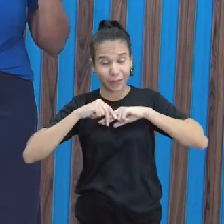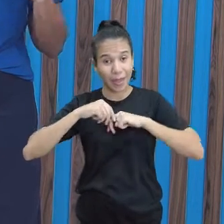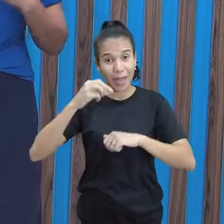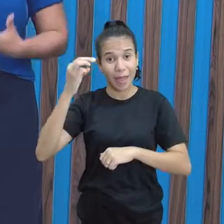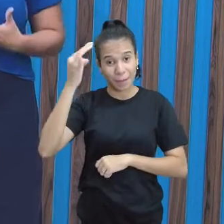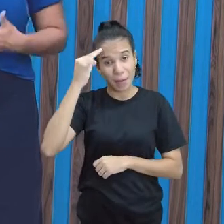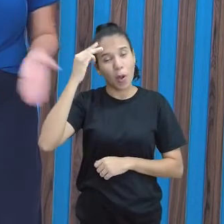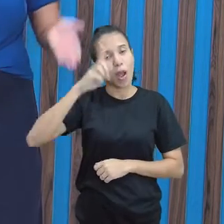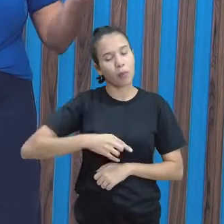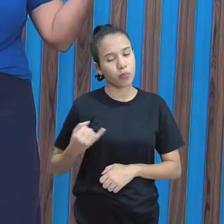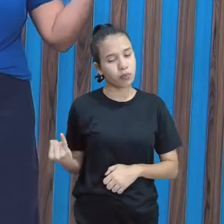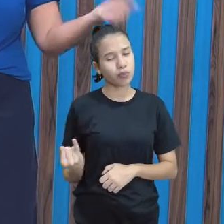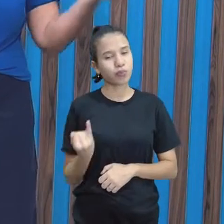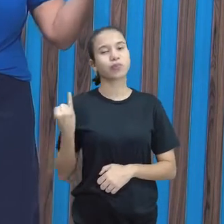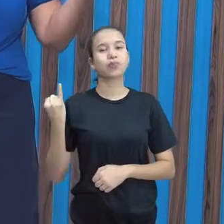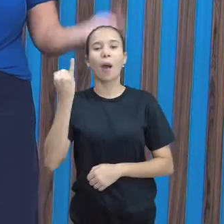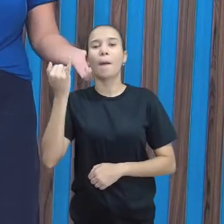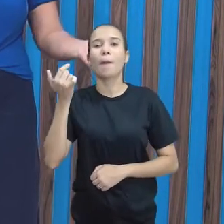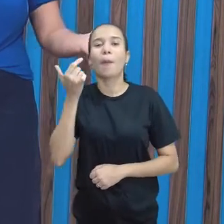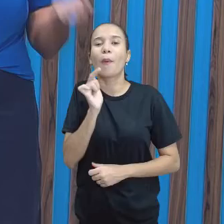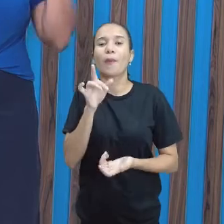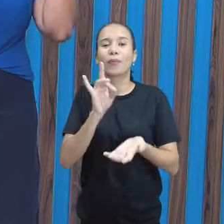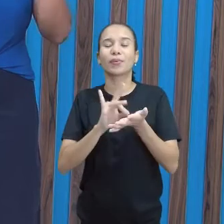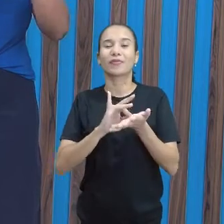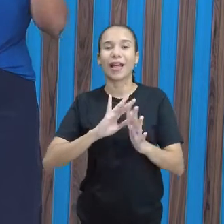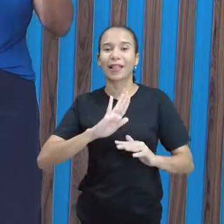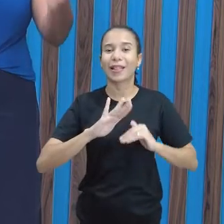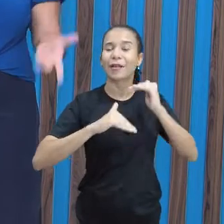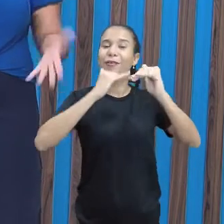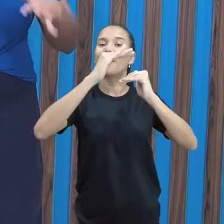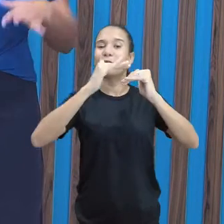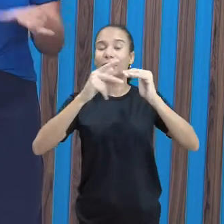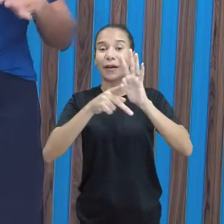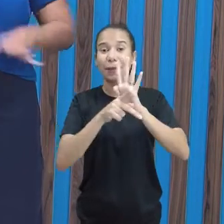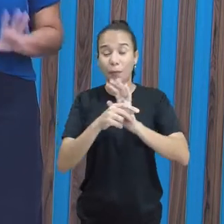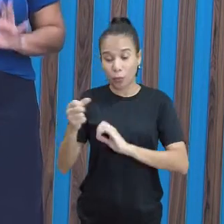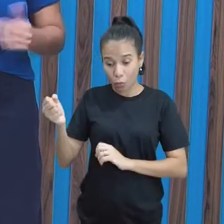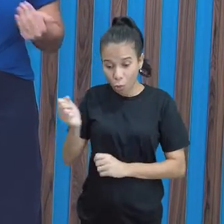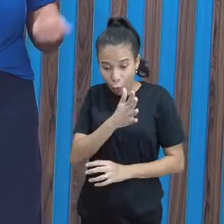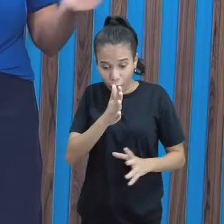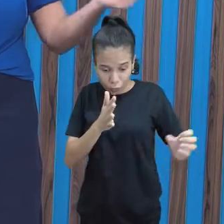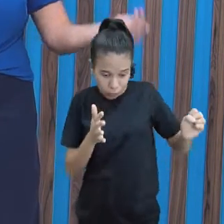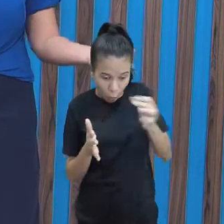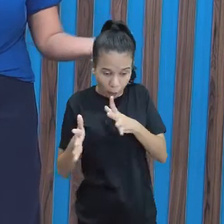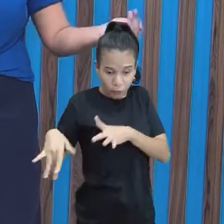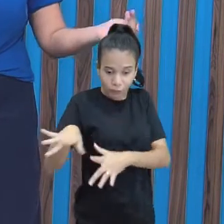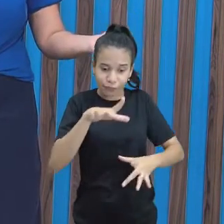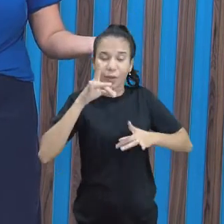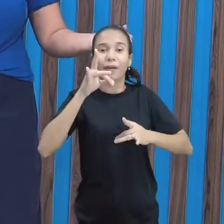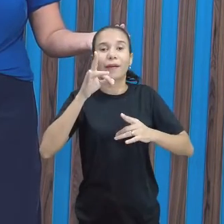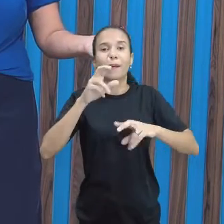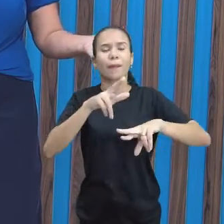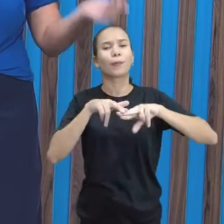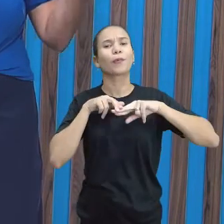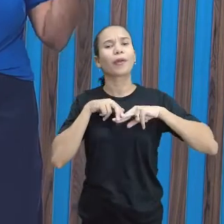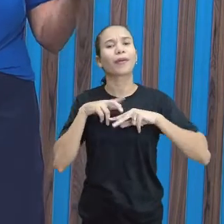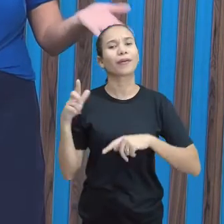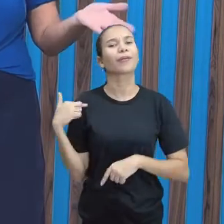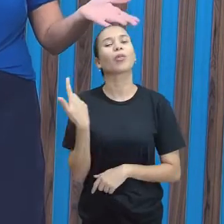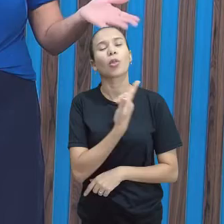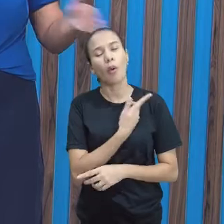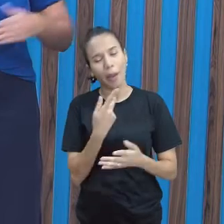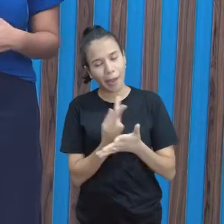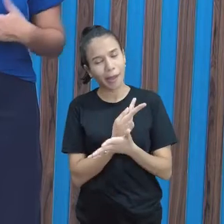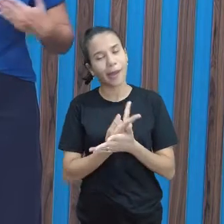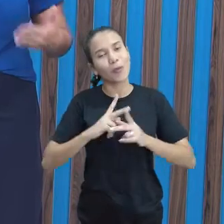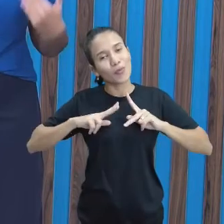ela é essencial para que a gente construa cada dia mais uma versão melhor de nós mesmos. Por quê? Porque a gente erra.